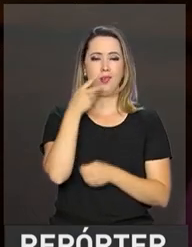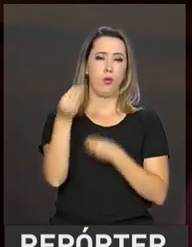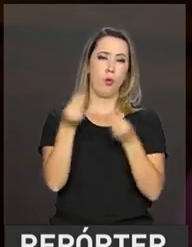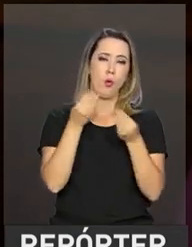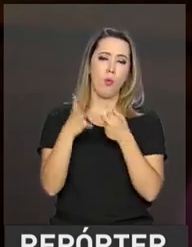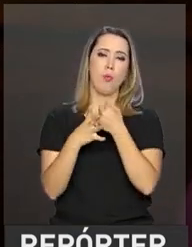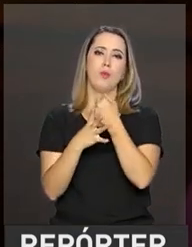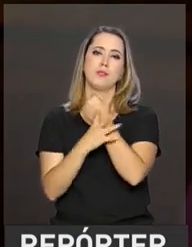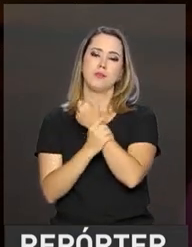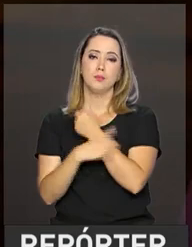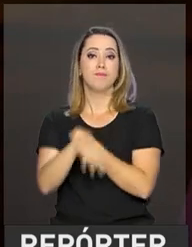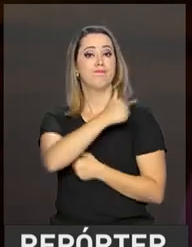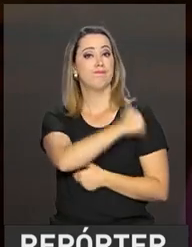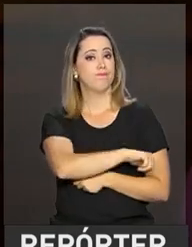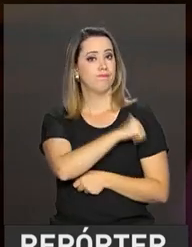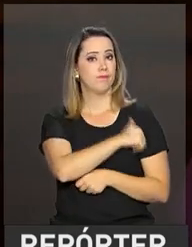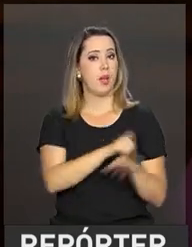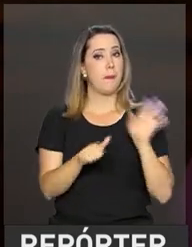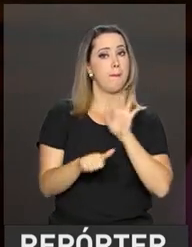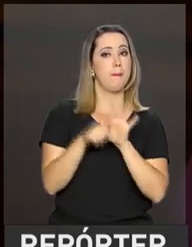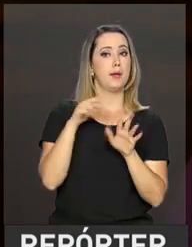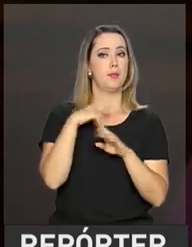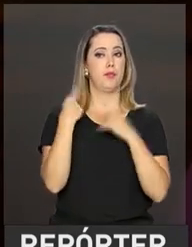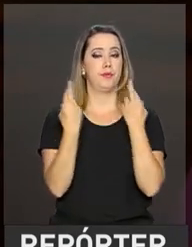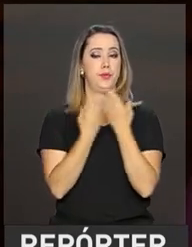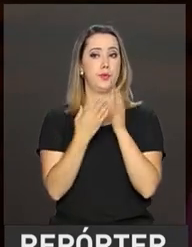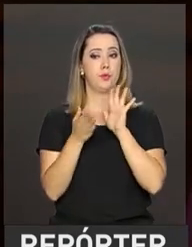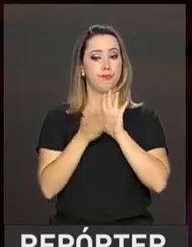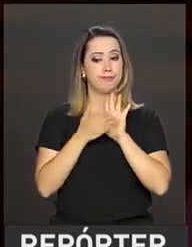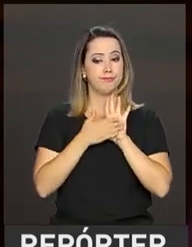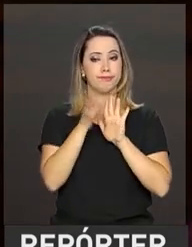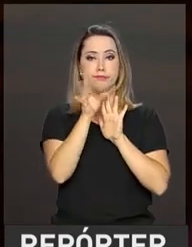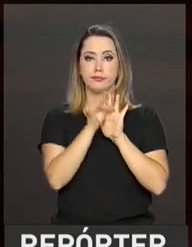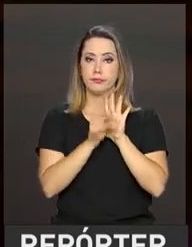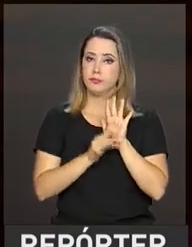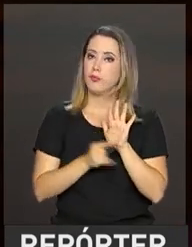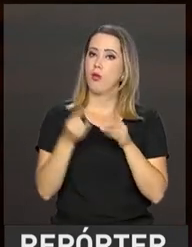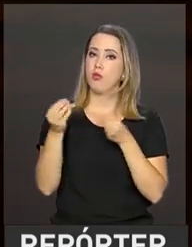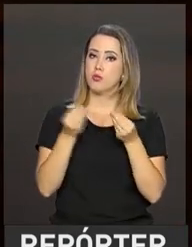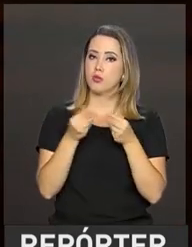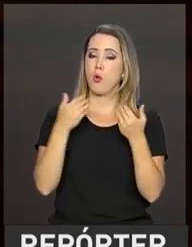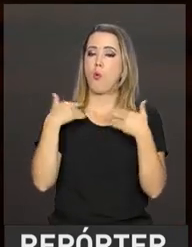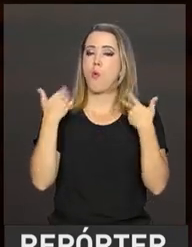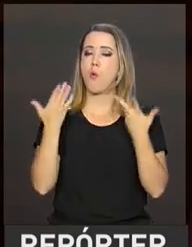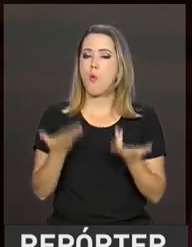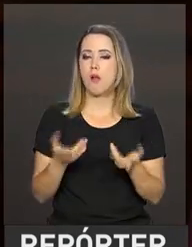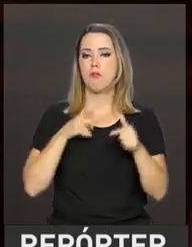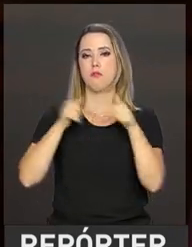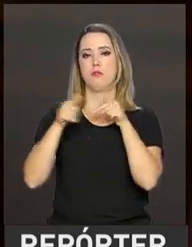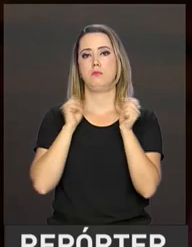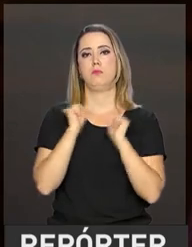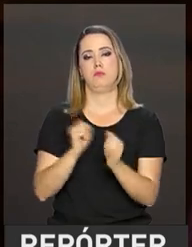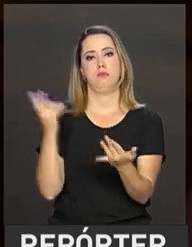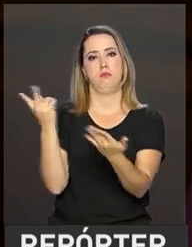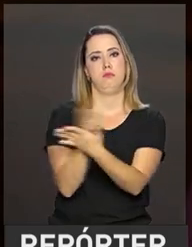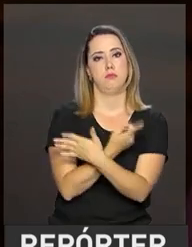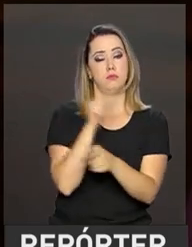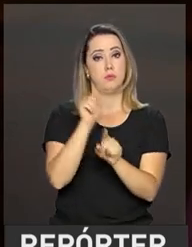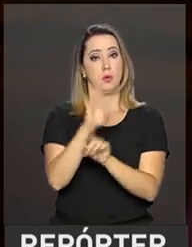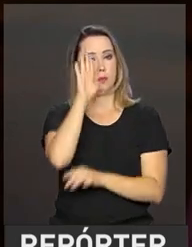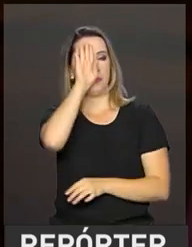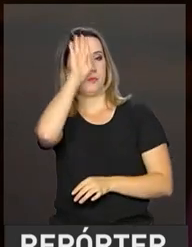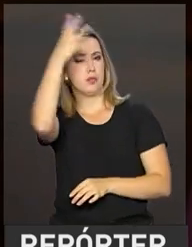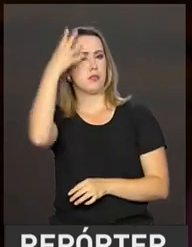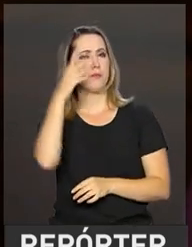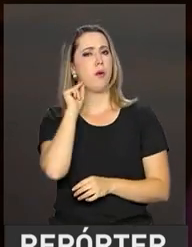rio de janeiro essa foi uma primeira reunião de avaliação da situação e também para discutir quais medidas podem ser postas em prática principalmente